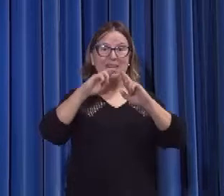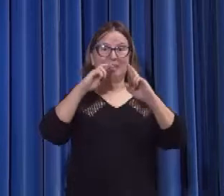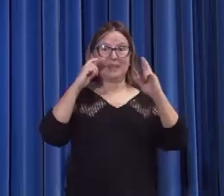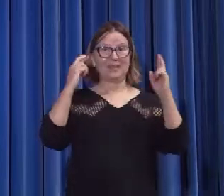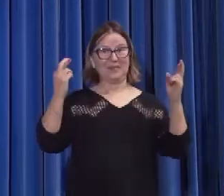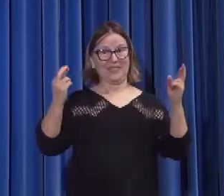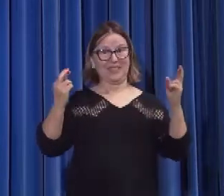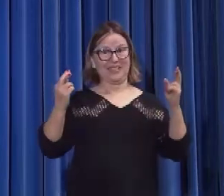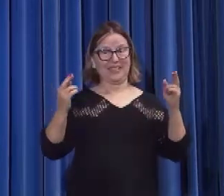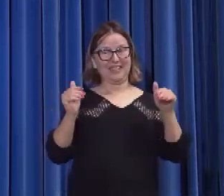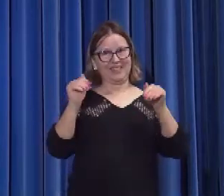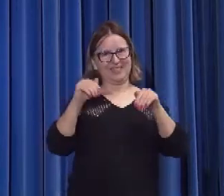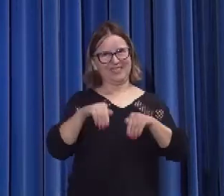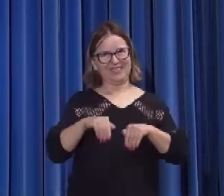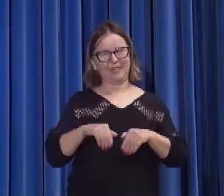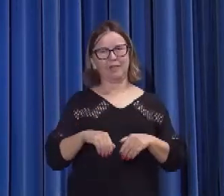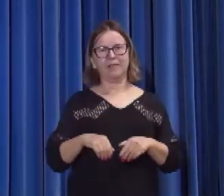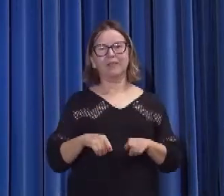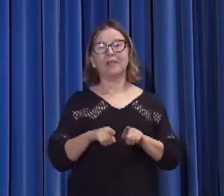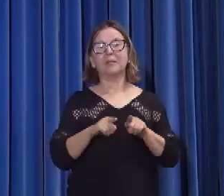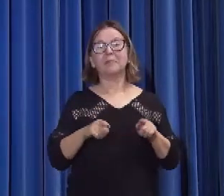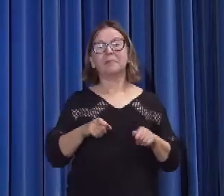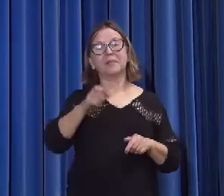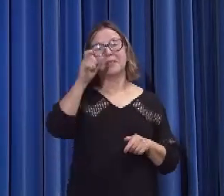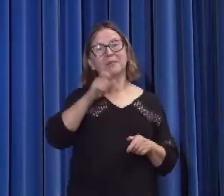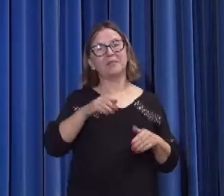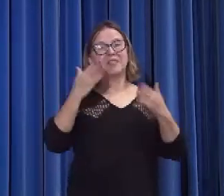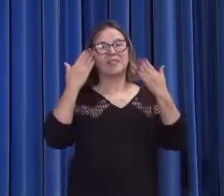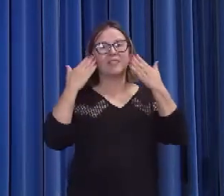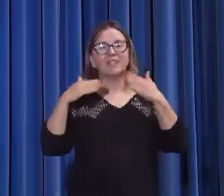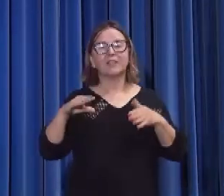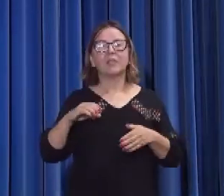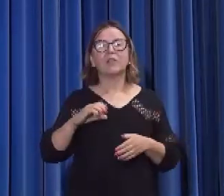Agora, o homem natural, ele confia em quê?